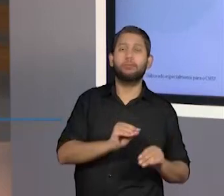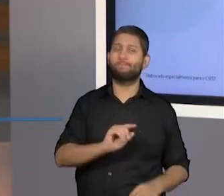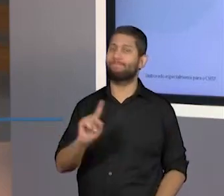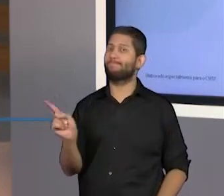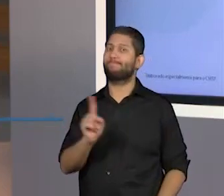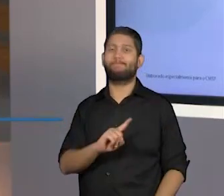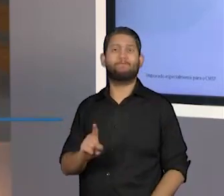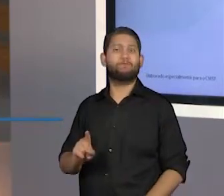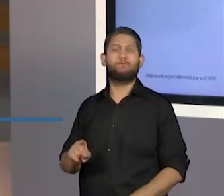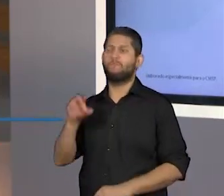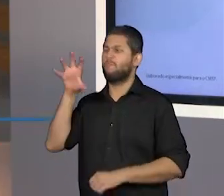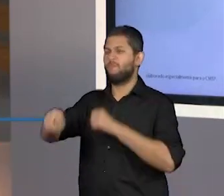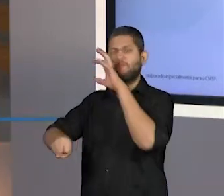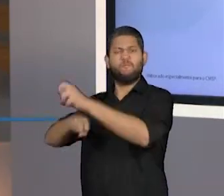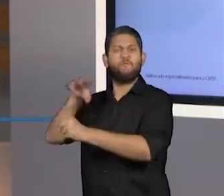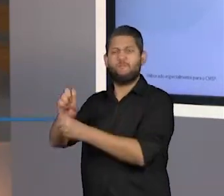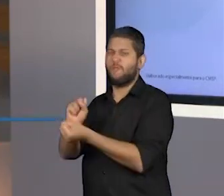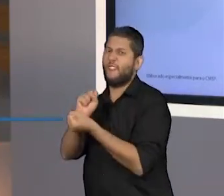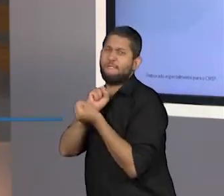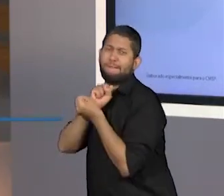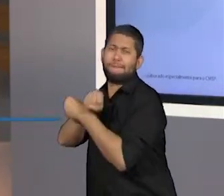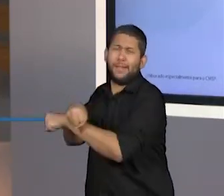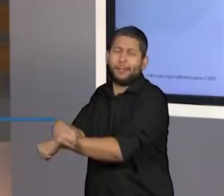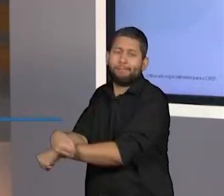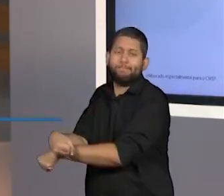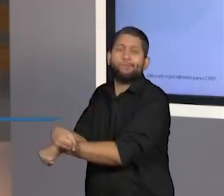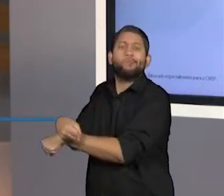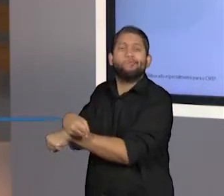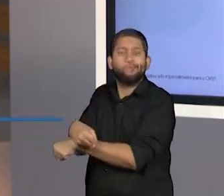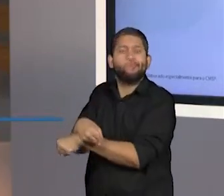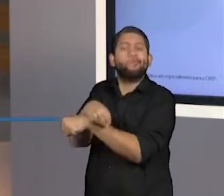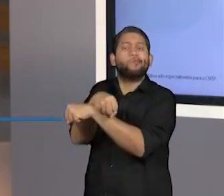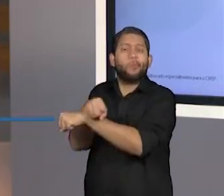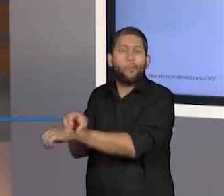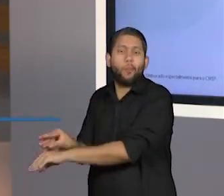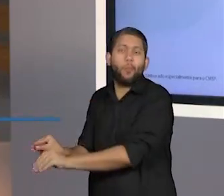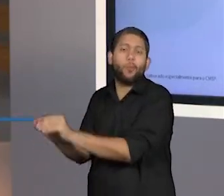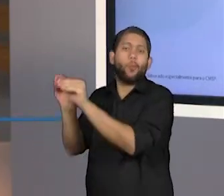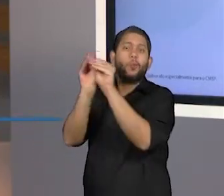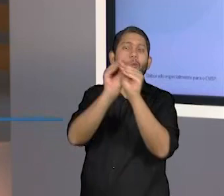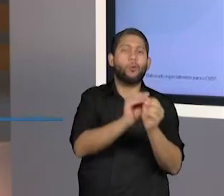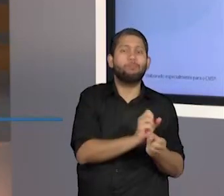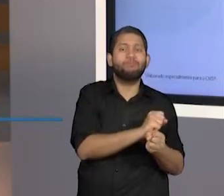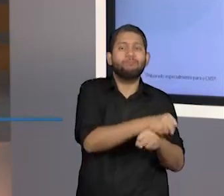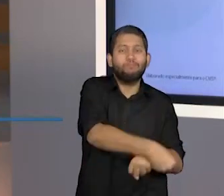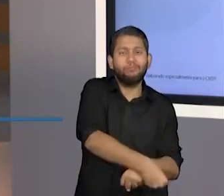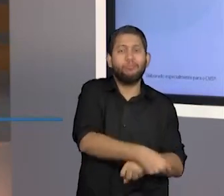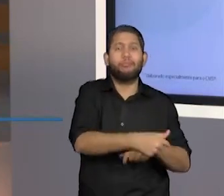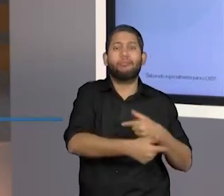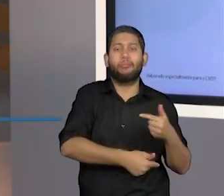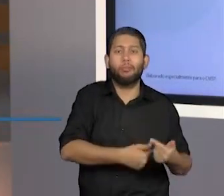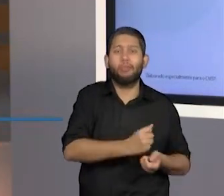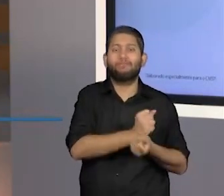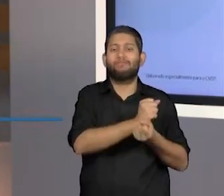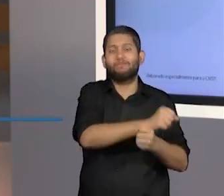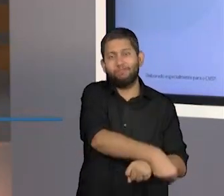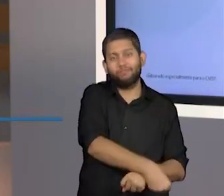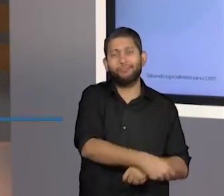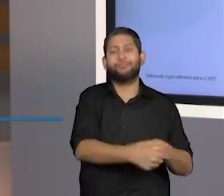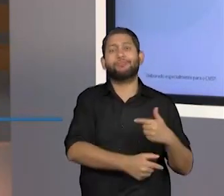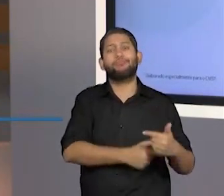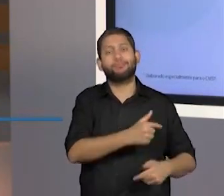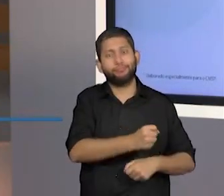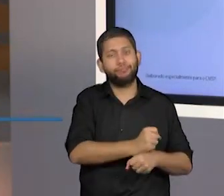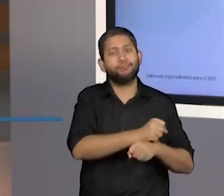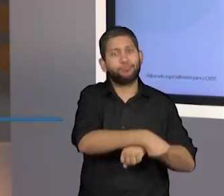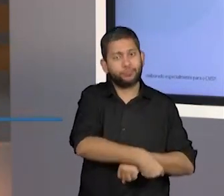onde essas pessoas gostariam de estar fazendo. Então a gente sabe aí que tem uma história aí bem triste dos africanos chegando aqui no